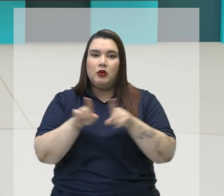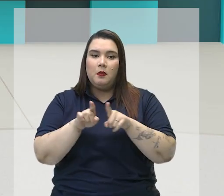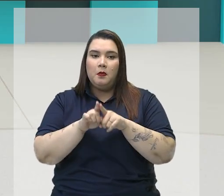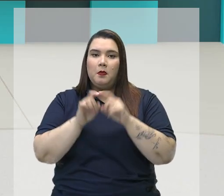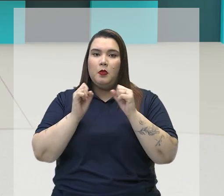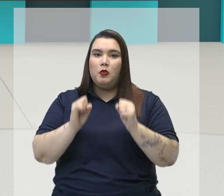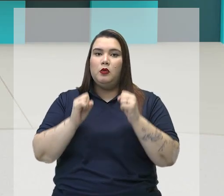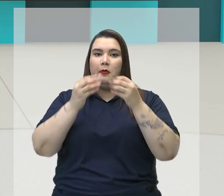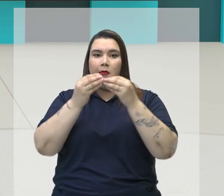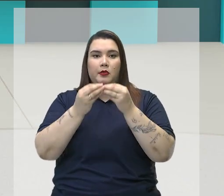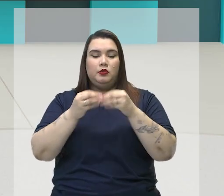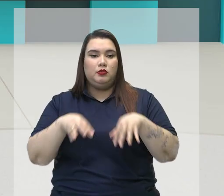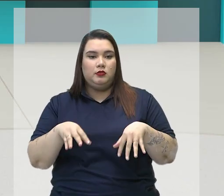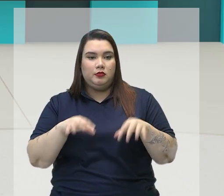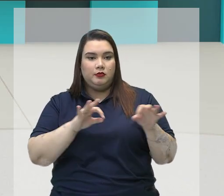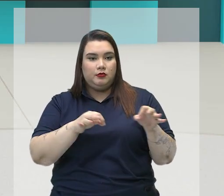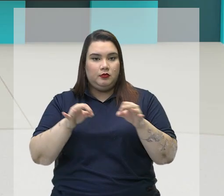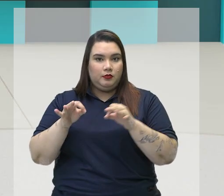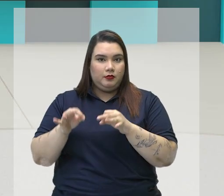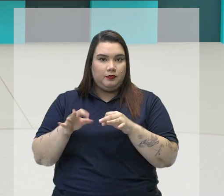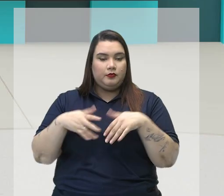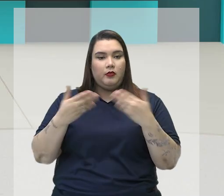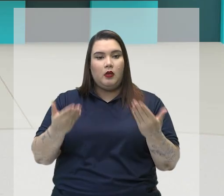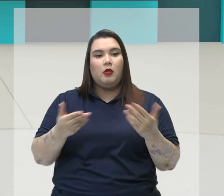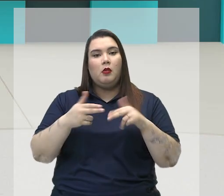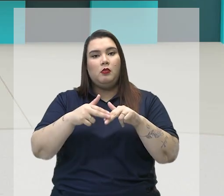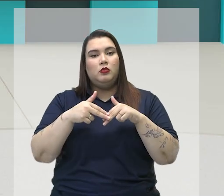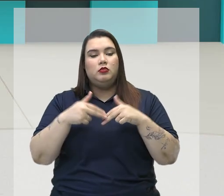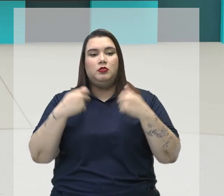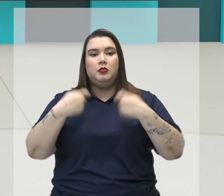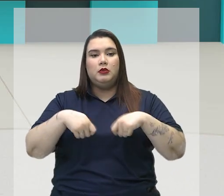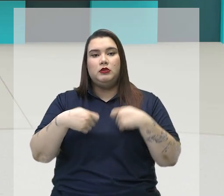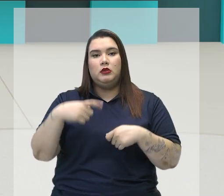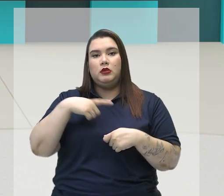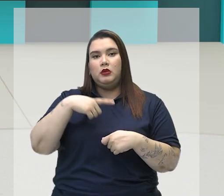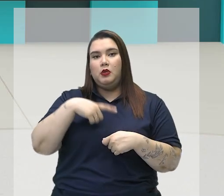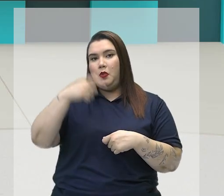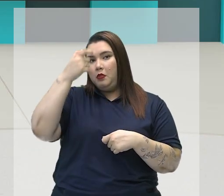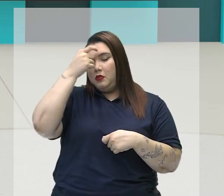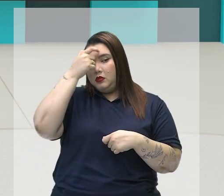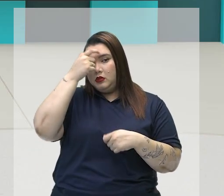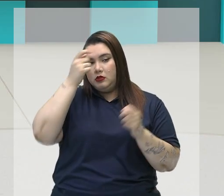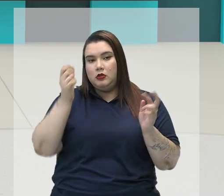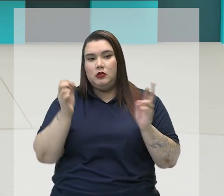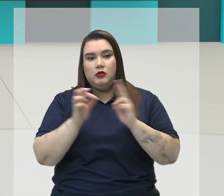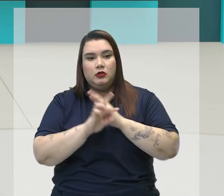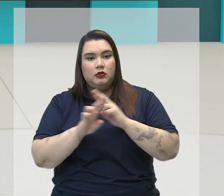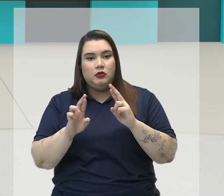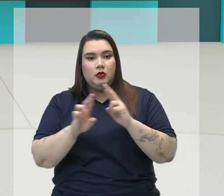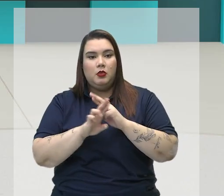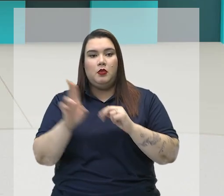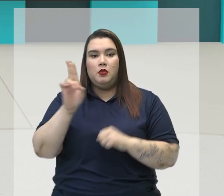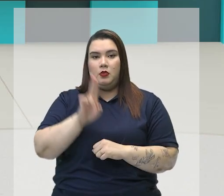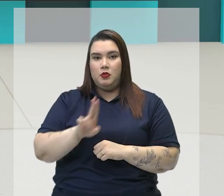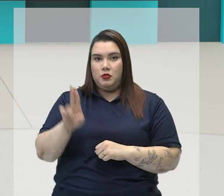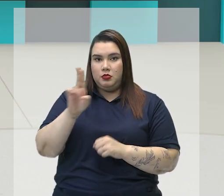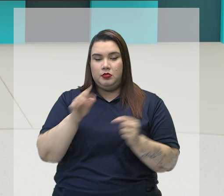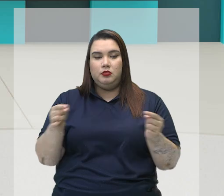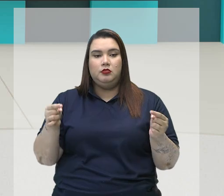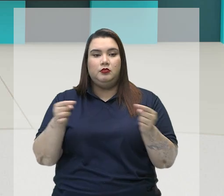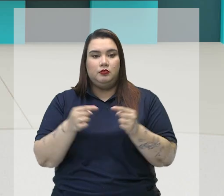podem prejudicar. Por isso, é necessário ter consciência com relação ao uso